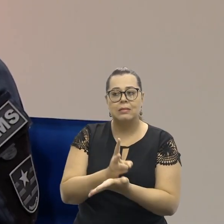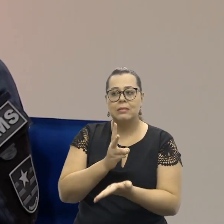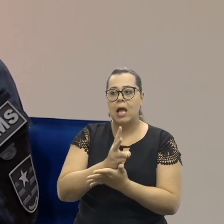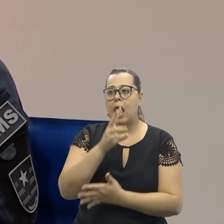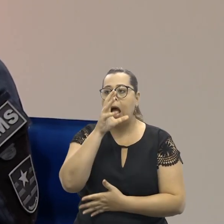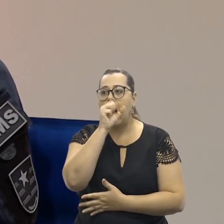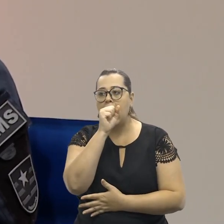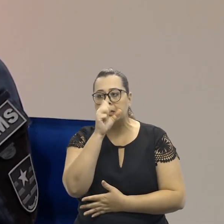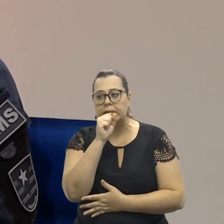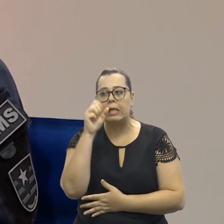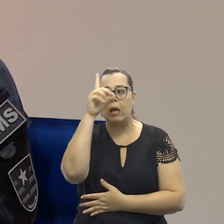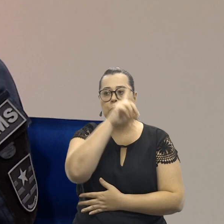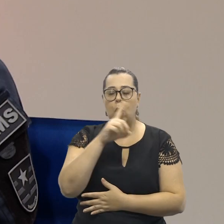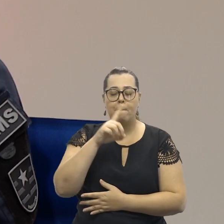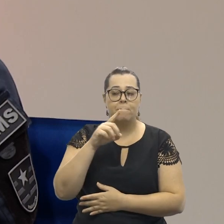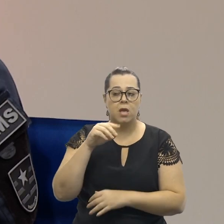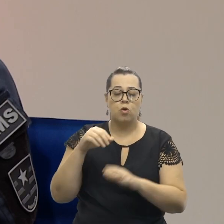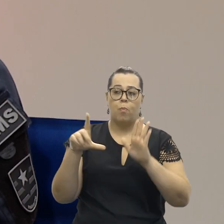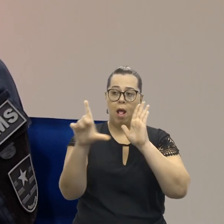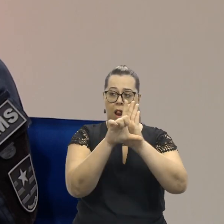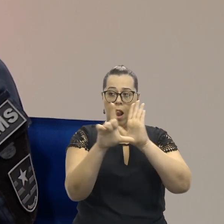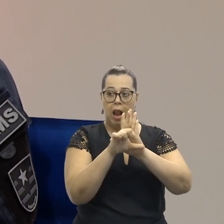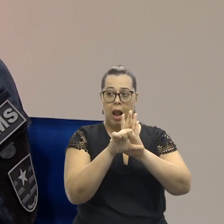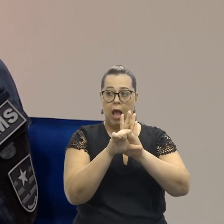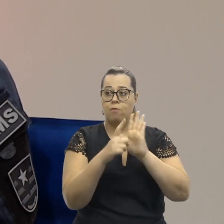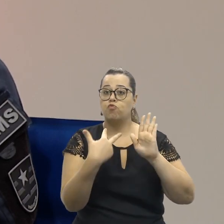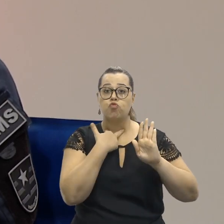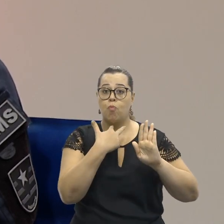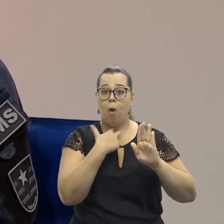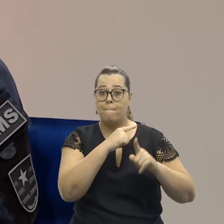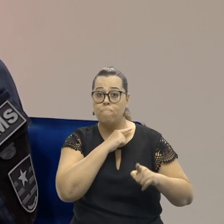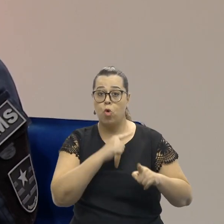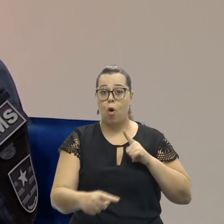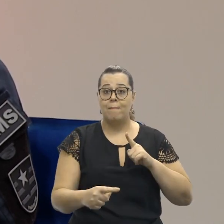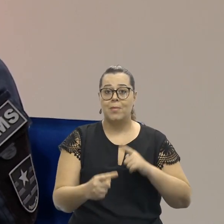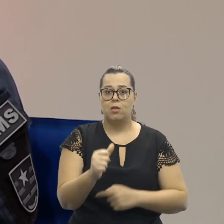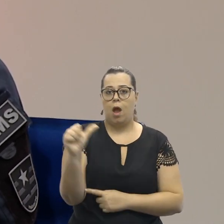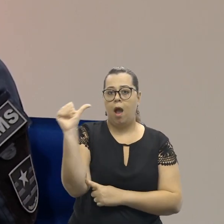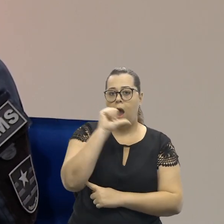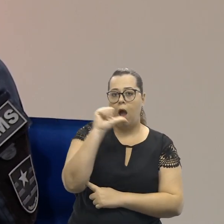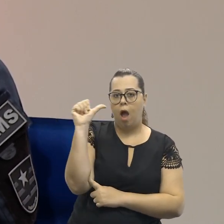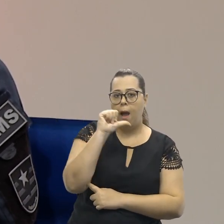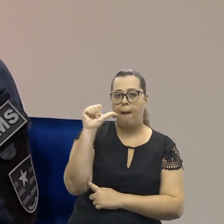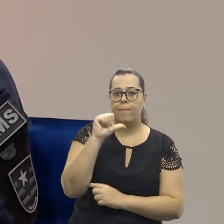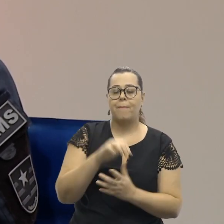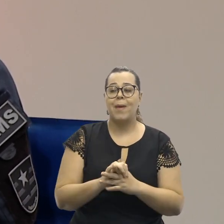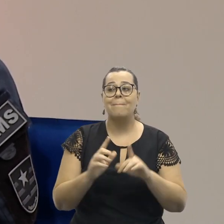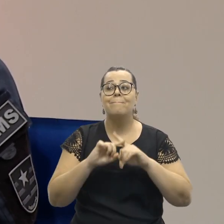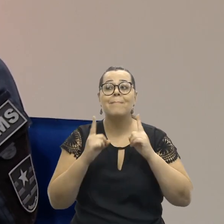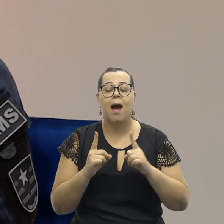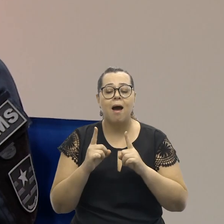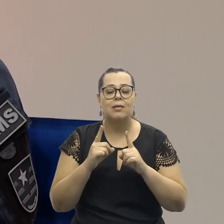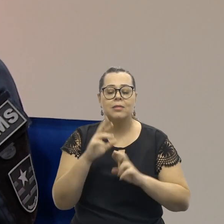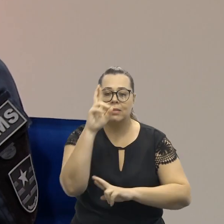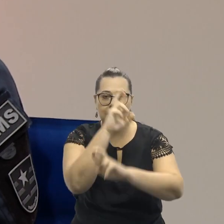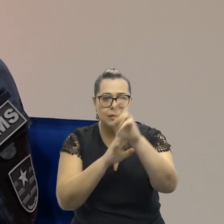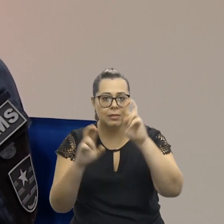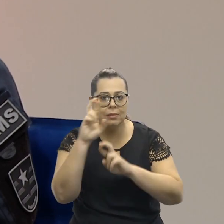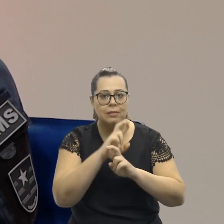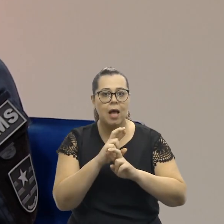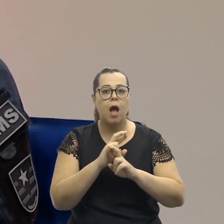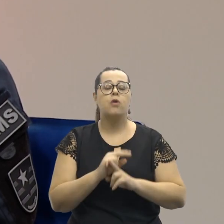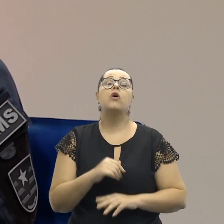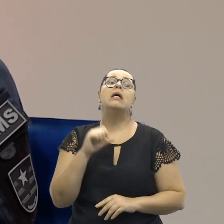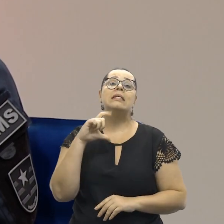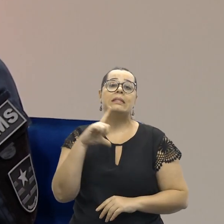blitz da lei seca, e a gente tem números que eu considero até assustadores. a gente tem uma média de que a cada